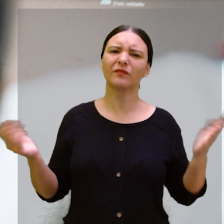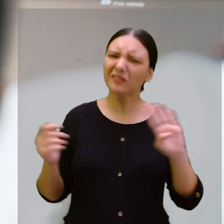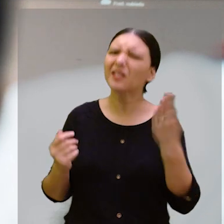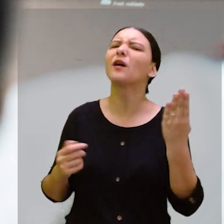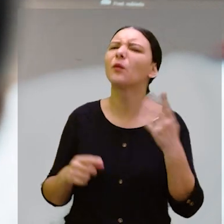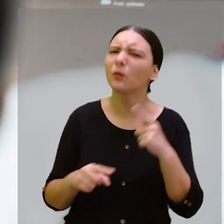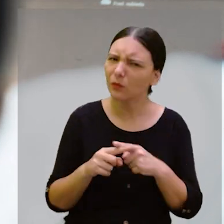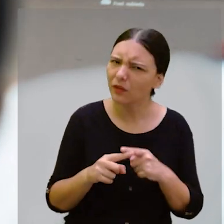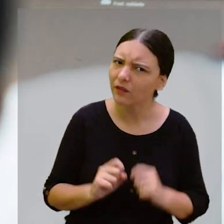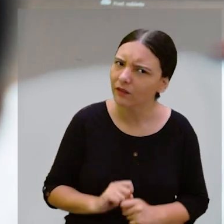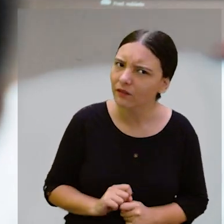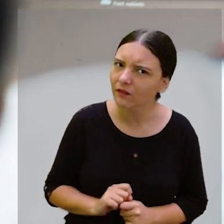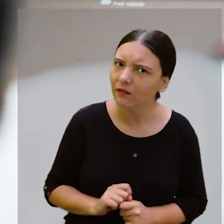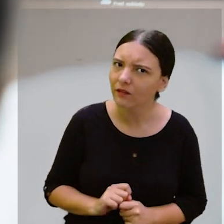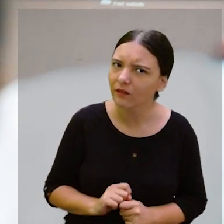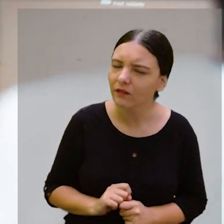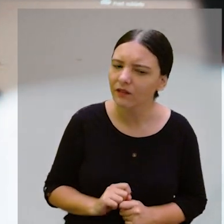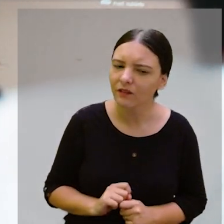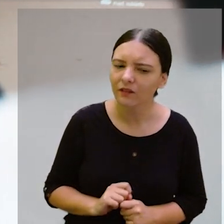quê?